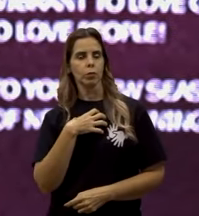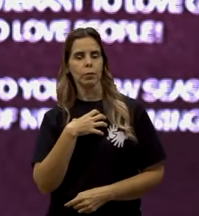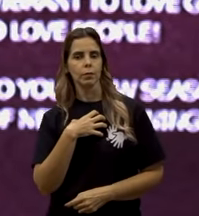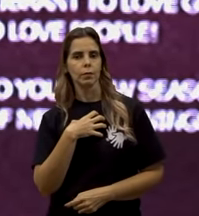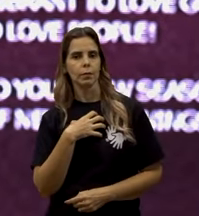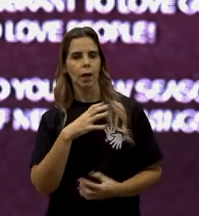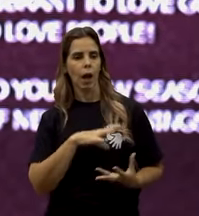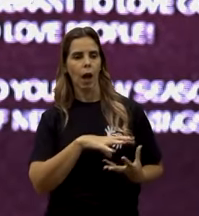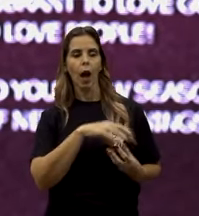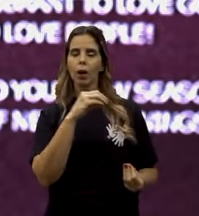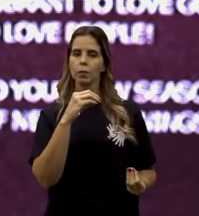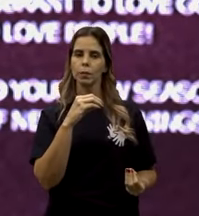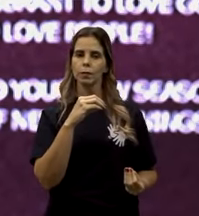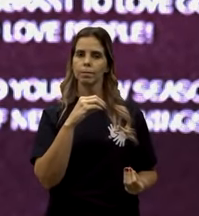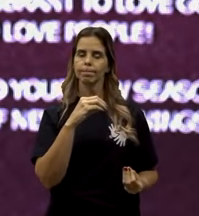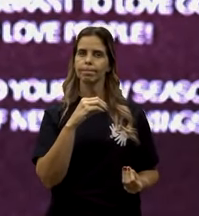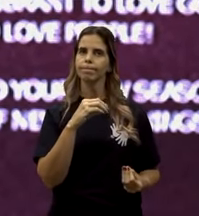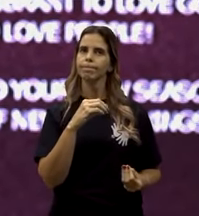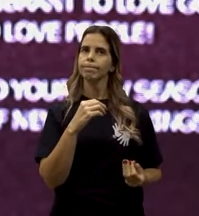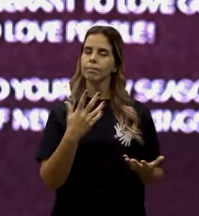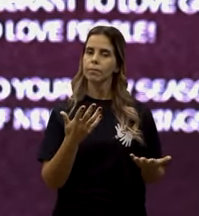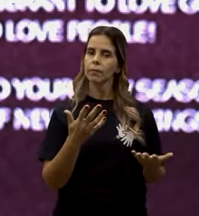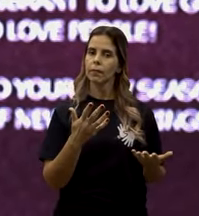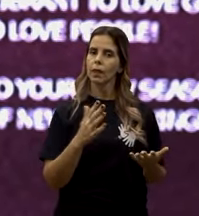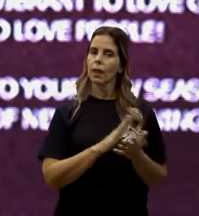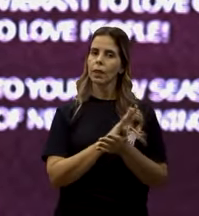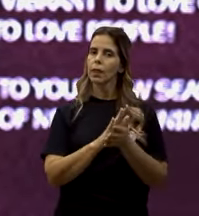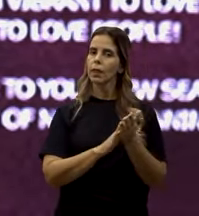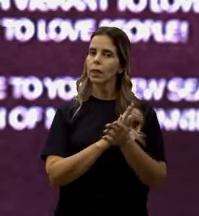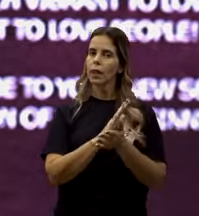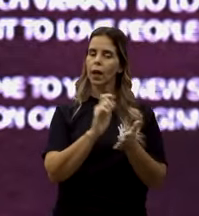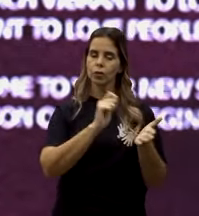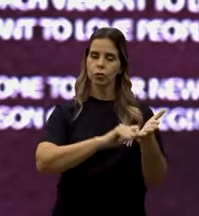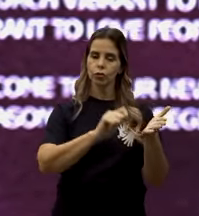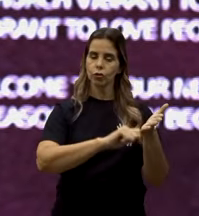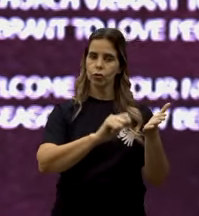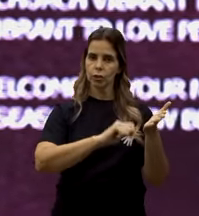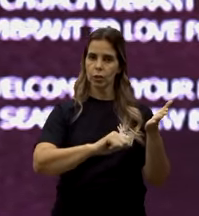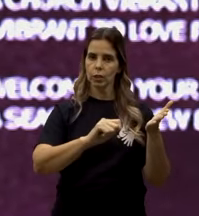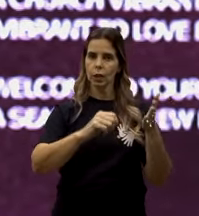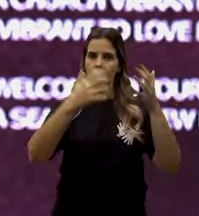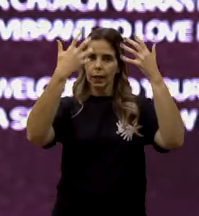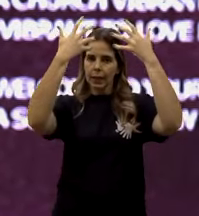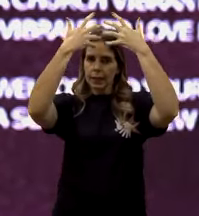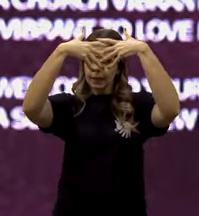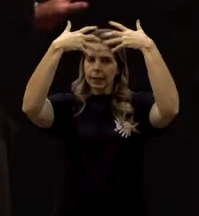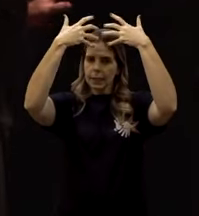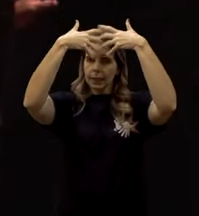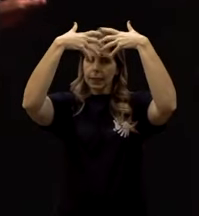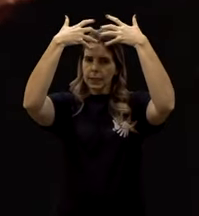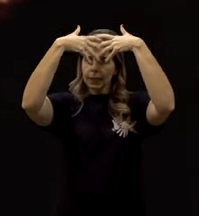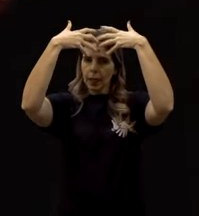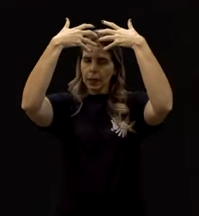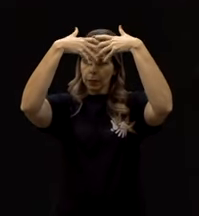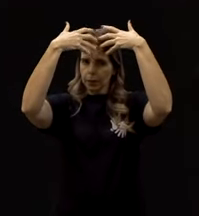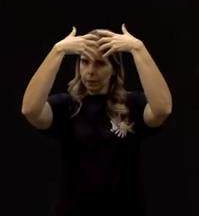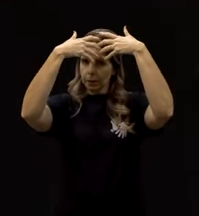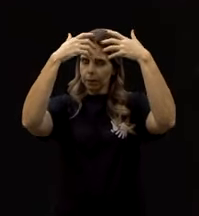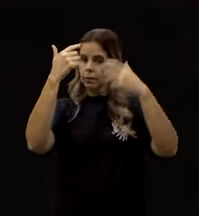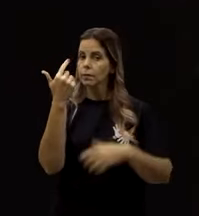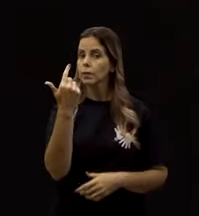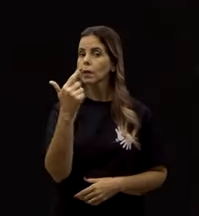aí tudo bem que a Bíblia não tem a não tem nada escrito céo você sabe que a palavra cérebro não tá na Bíblia mas se Deus me deu eu uso